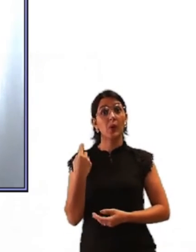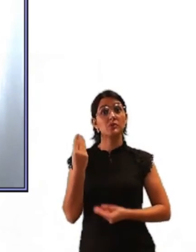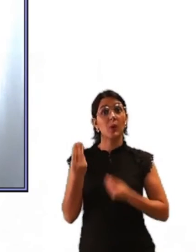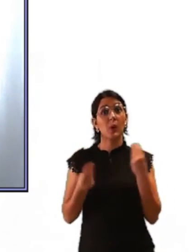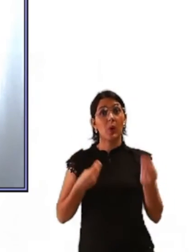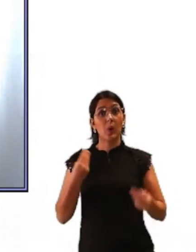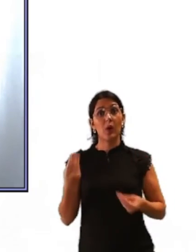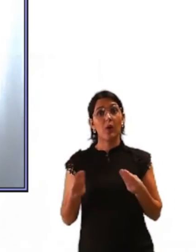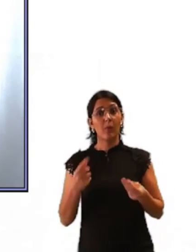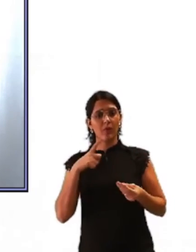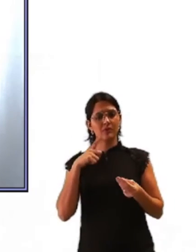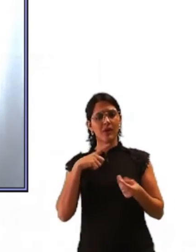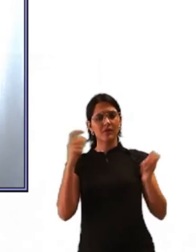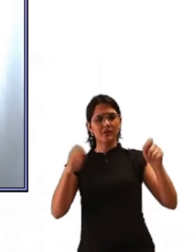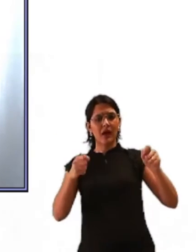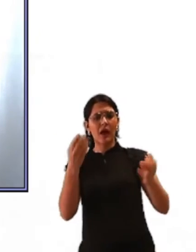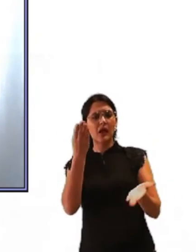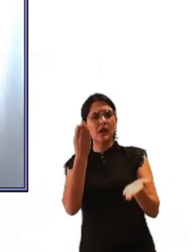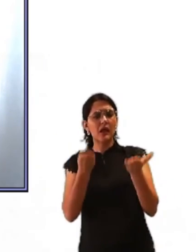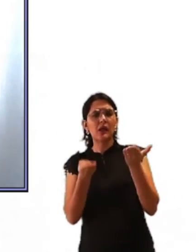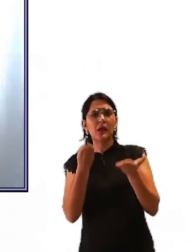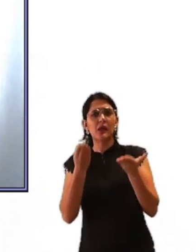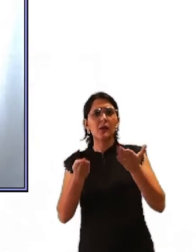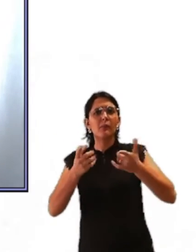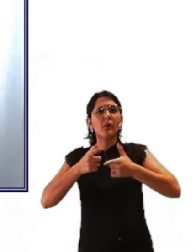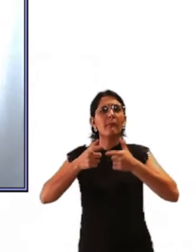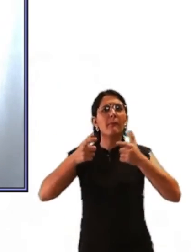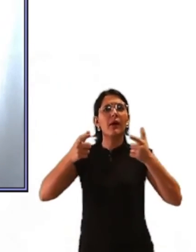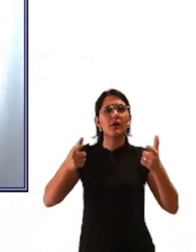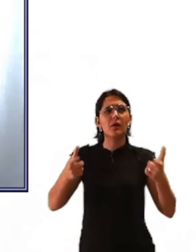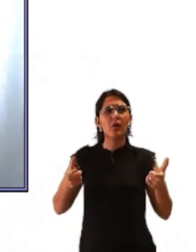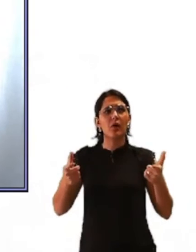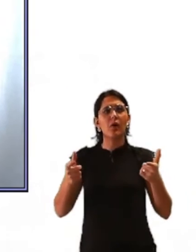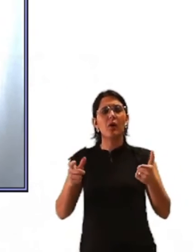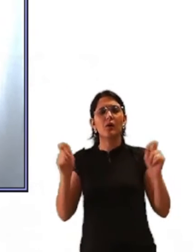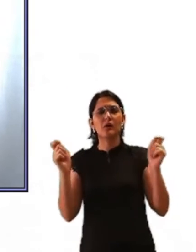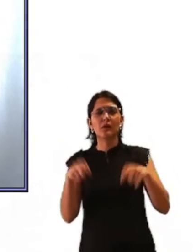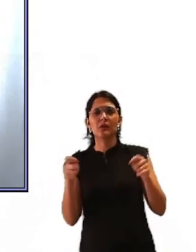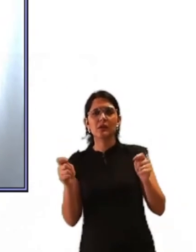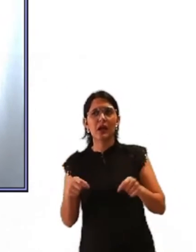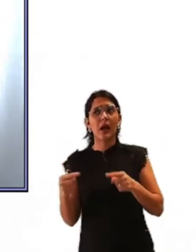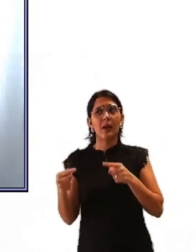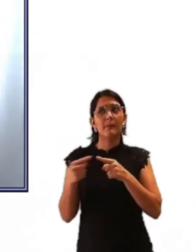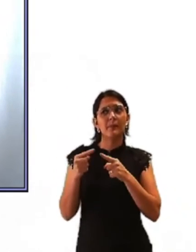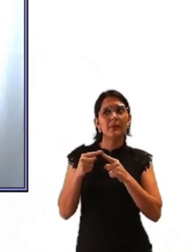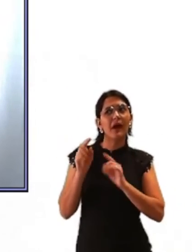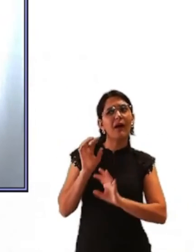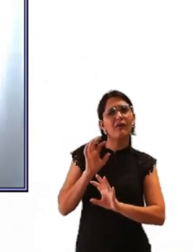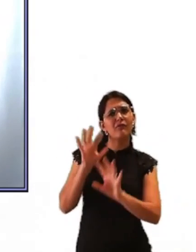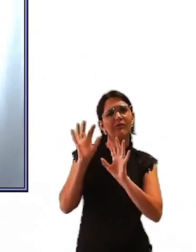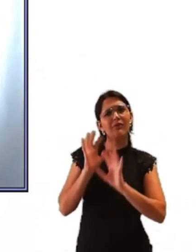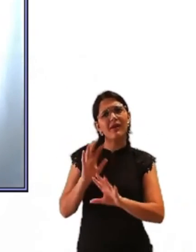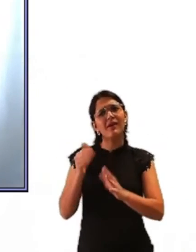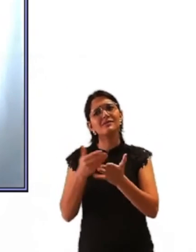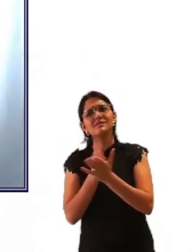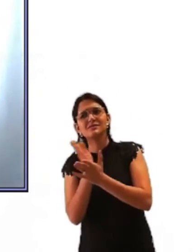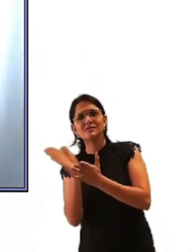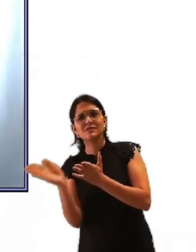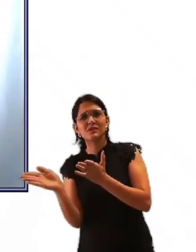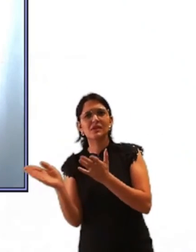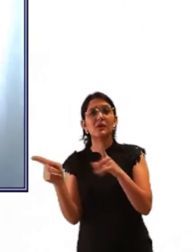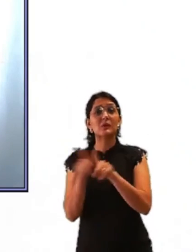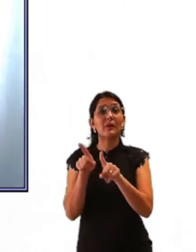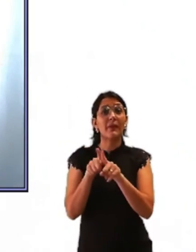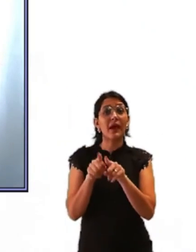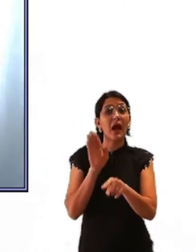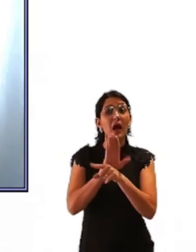um equilíbrio maior entre, né, essa questão dos subjetivismos e, ao mesmo tempo, propiciar um